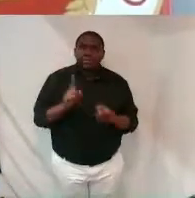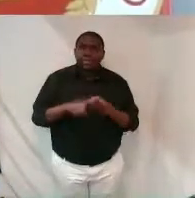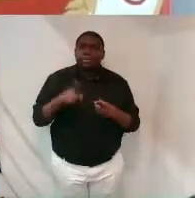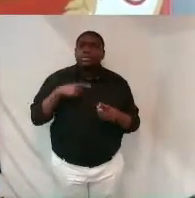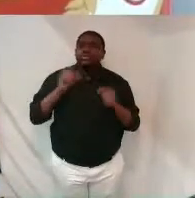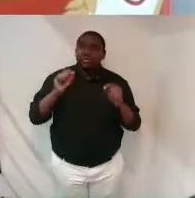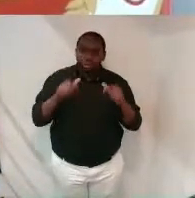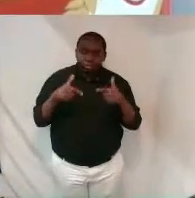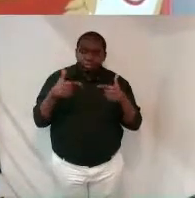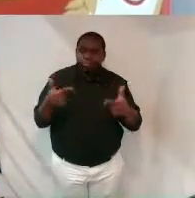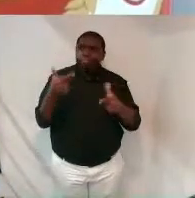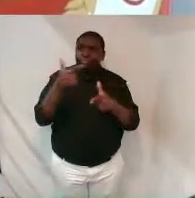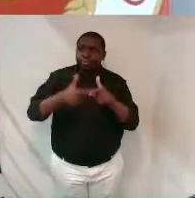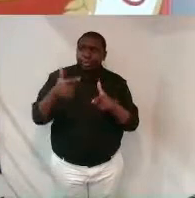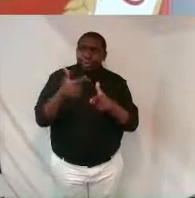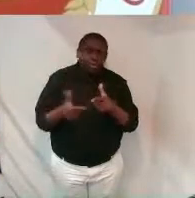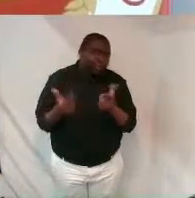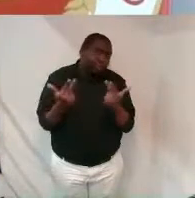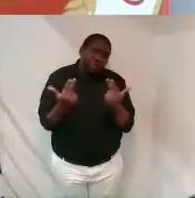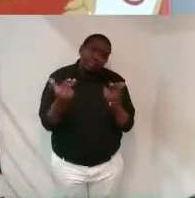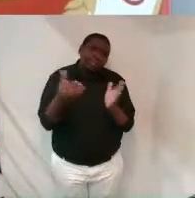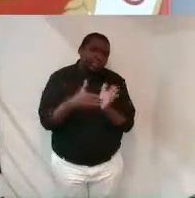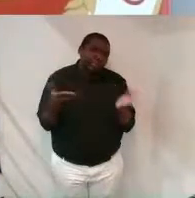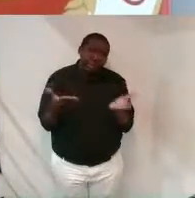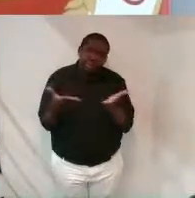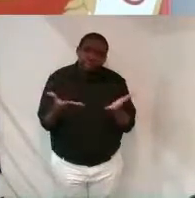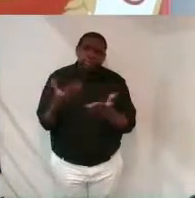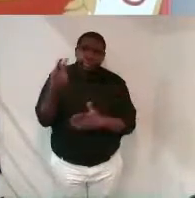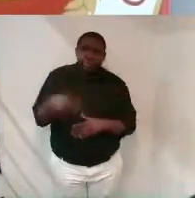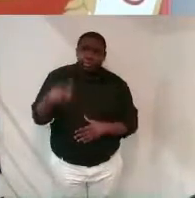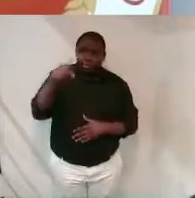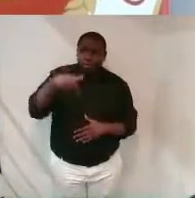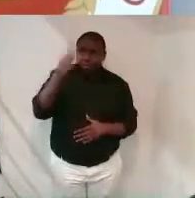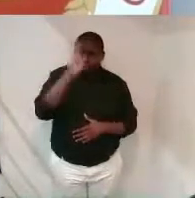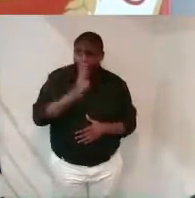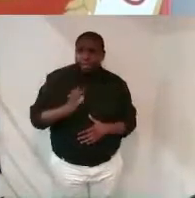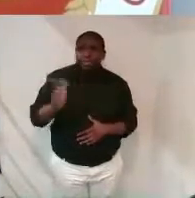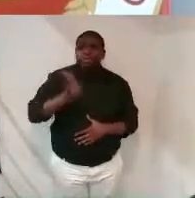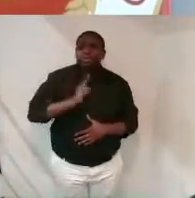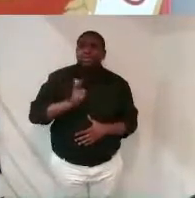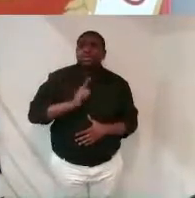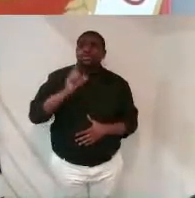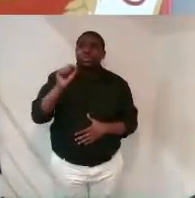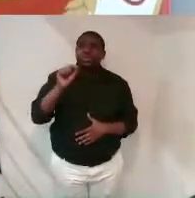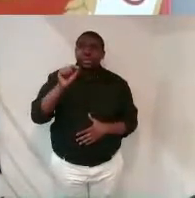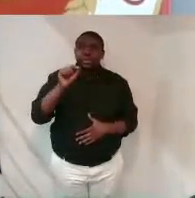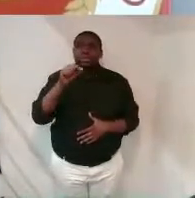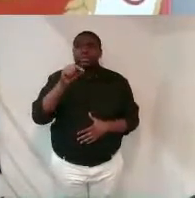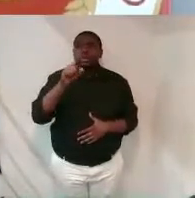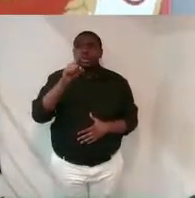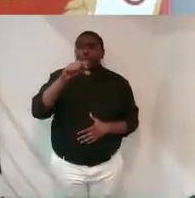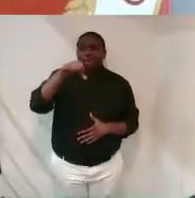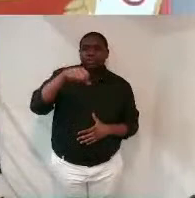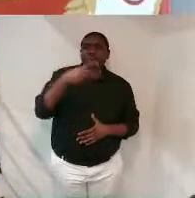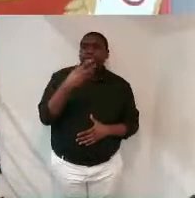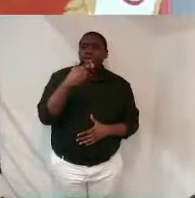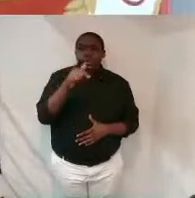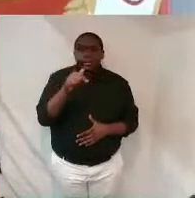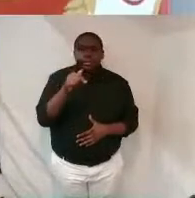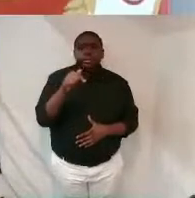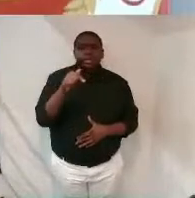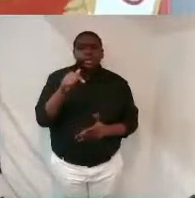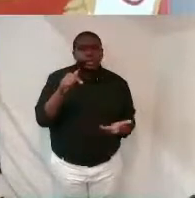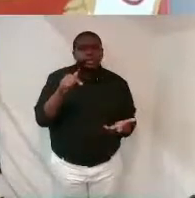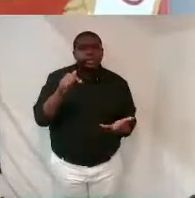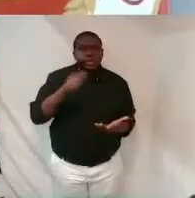temos enfrentados aqui até hoje. E no âmbito do Brasil, nós temos aí, na veia poética, em 1947, um